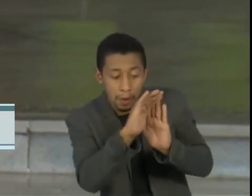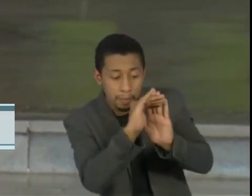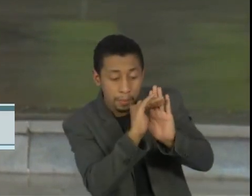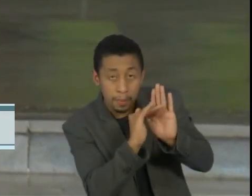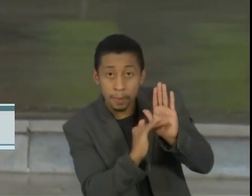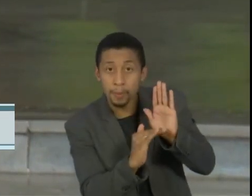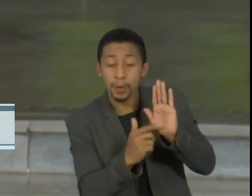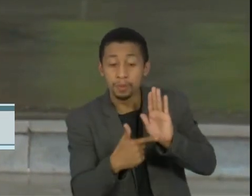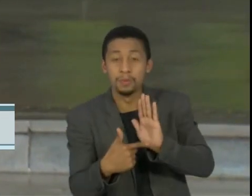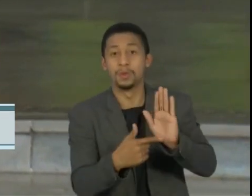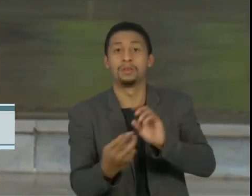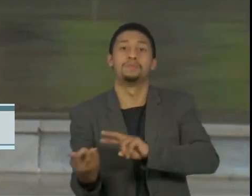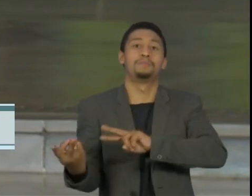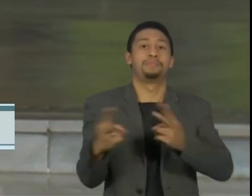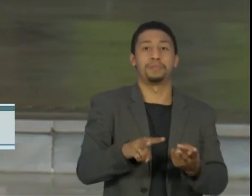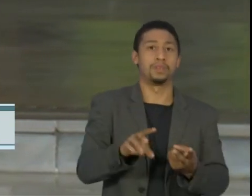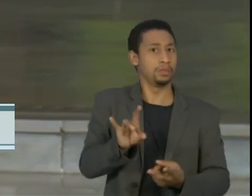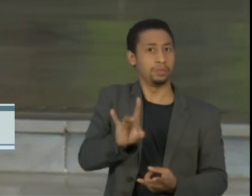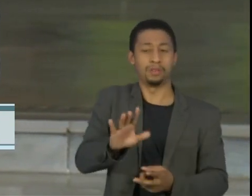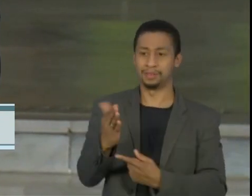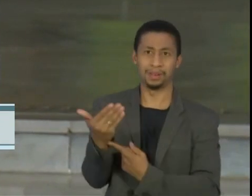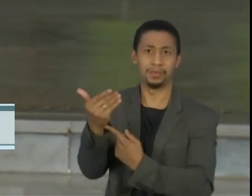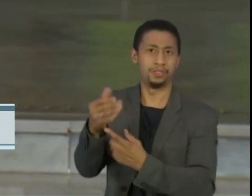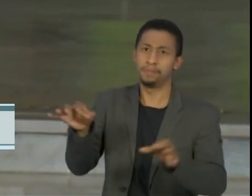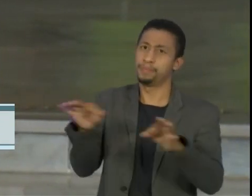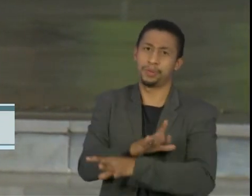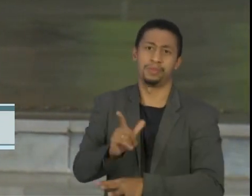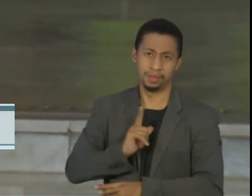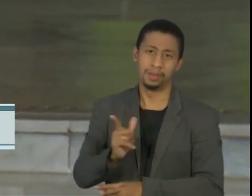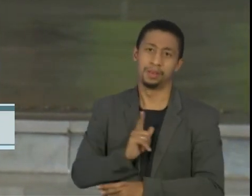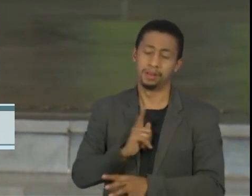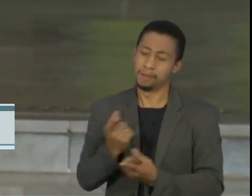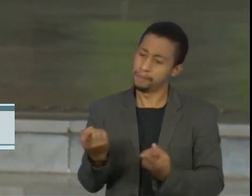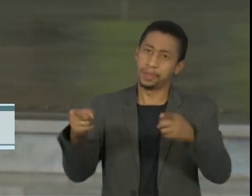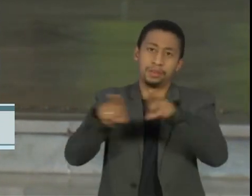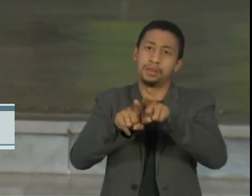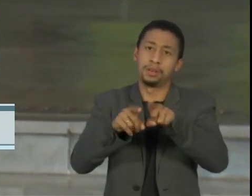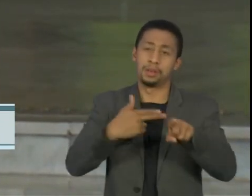esse é a maior contribuição aí dessa parceria, quer dizer, um vírus